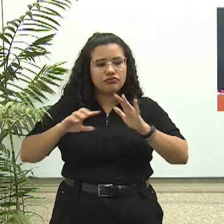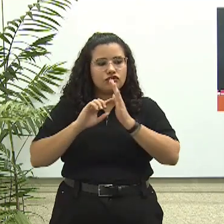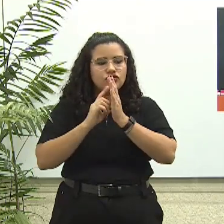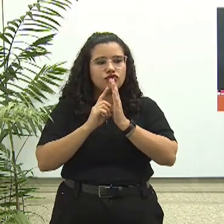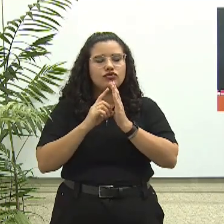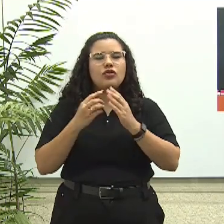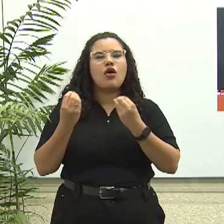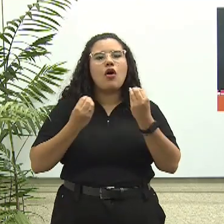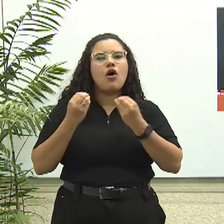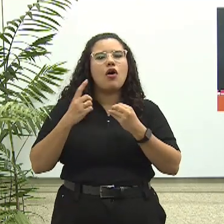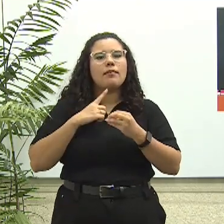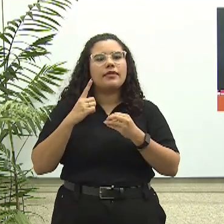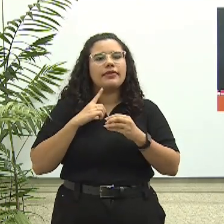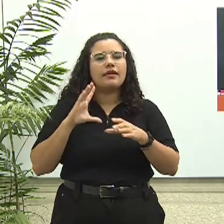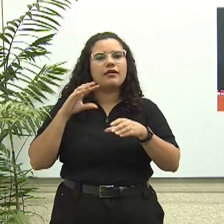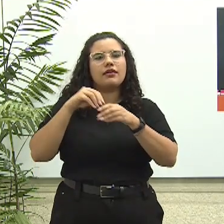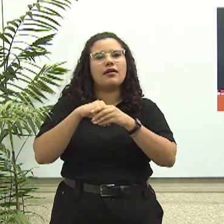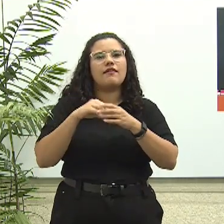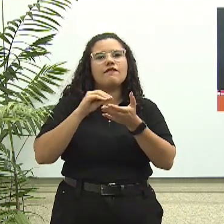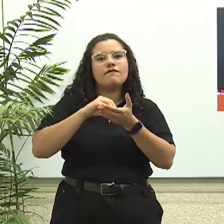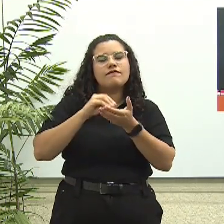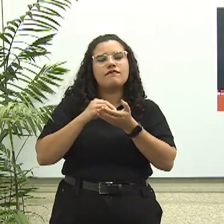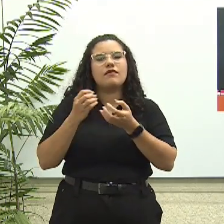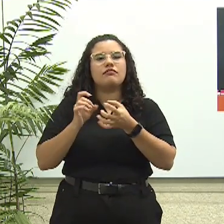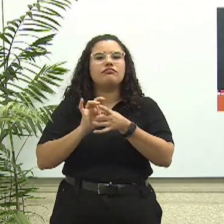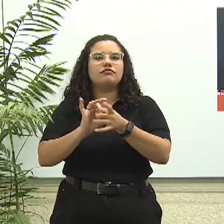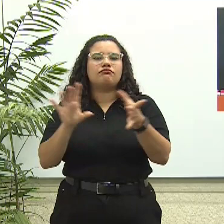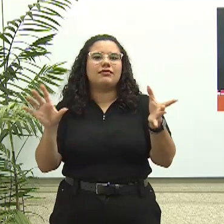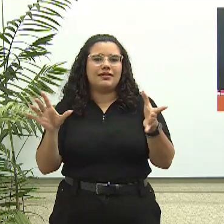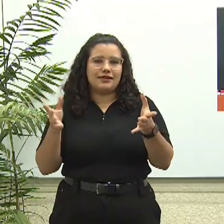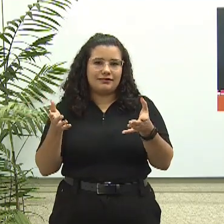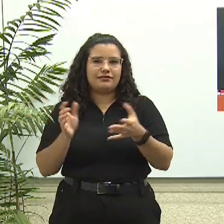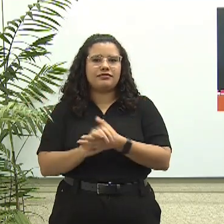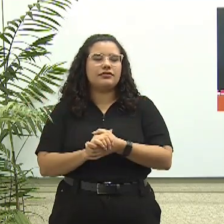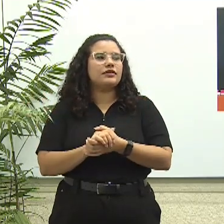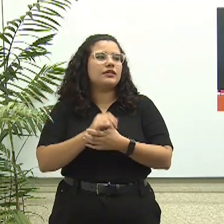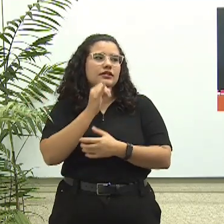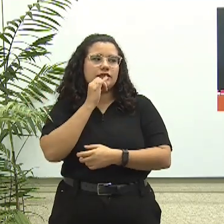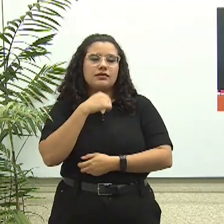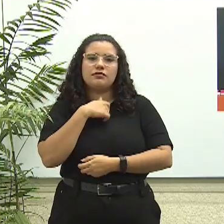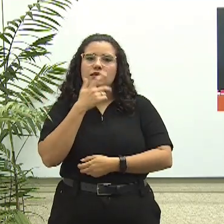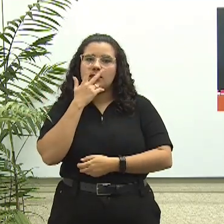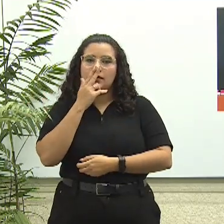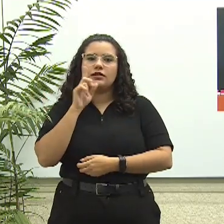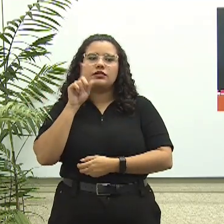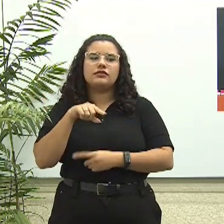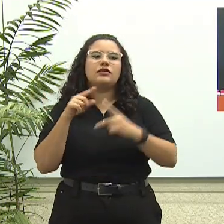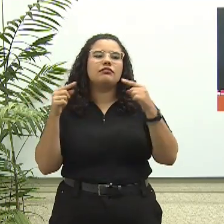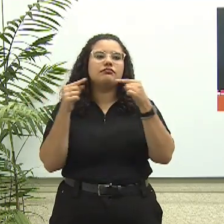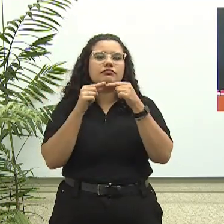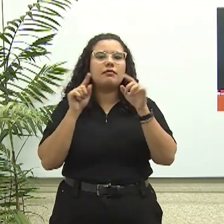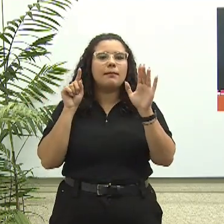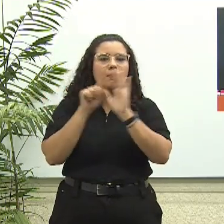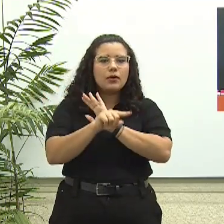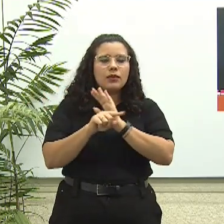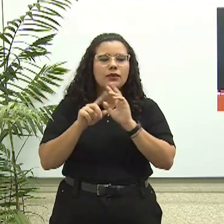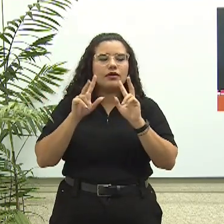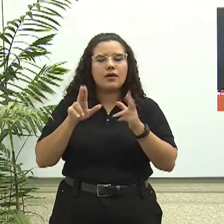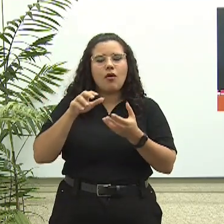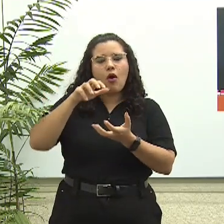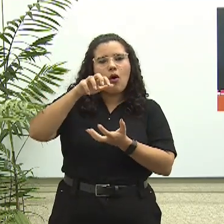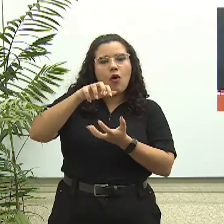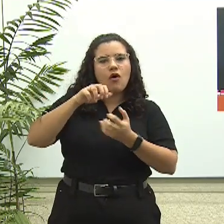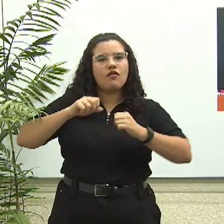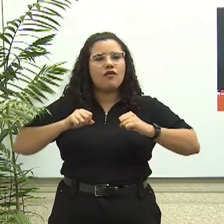se desvincula da própria ideologia neoliberal né e eh eu eu acho que é um pouco aquela pergunta ovo galinha no fundo